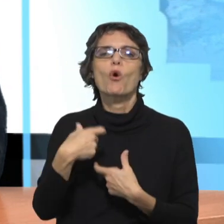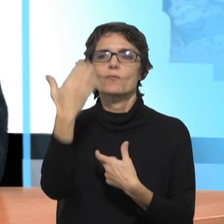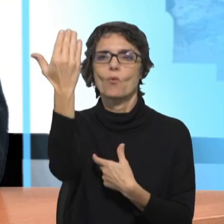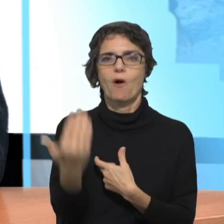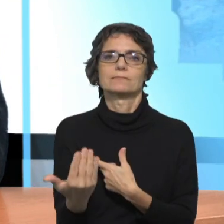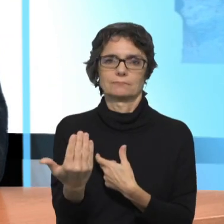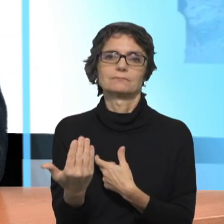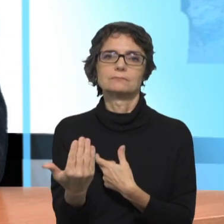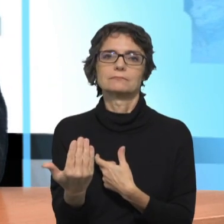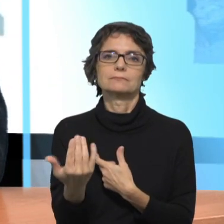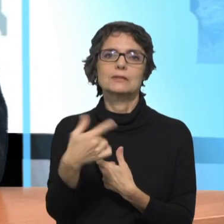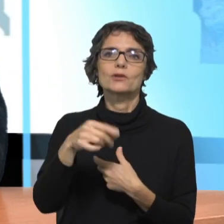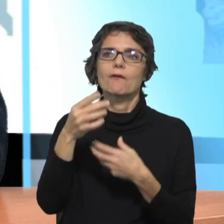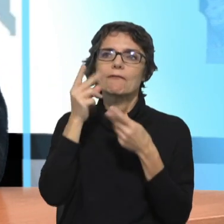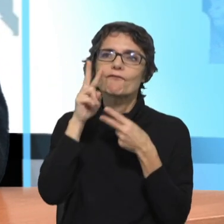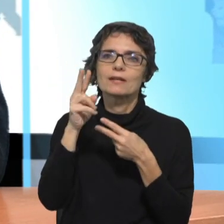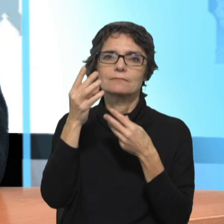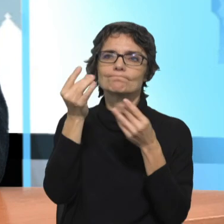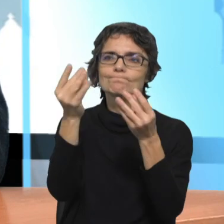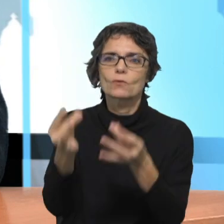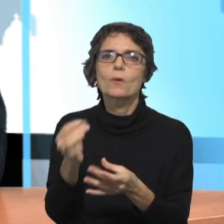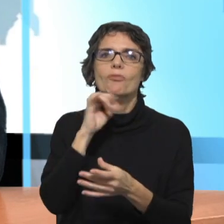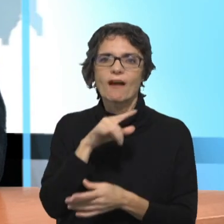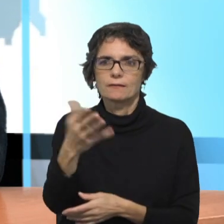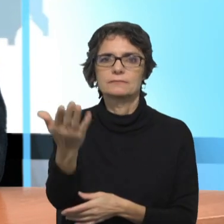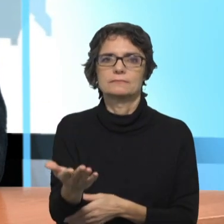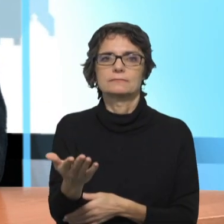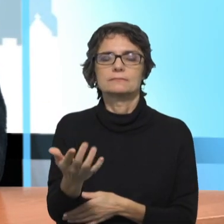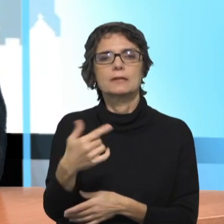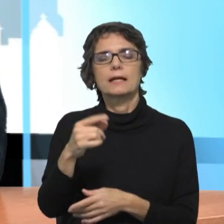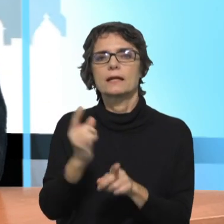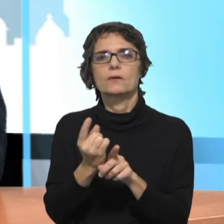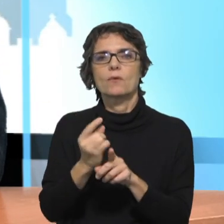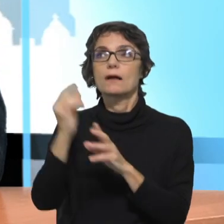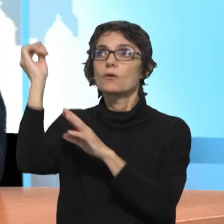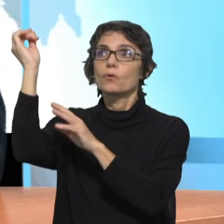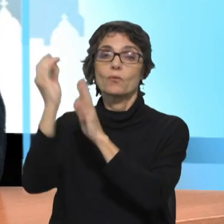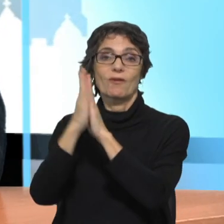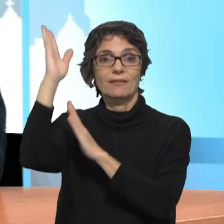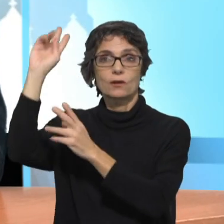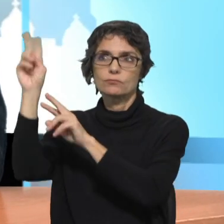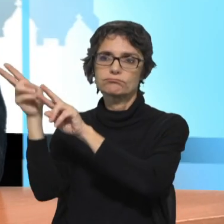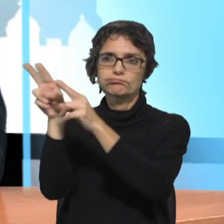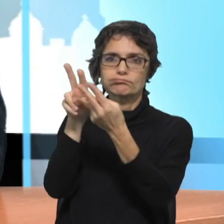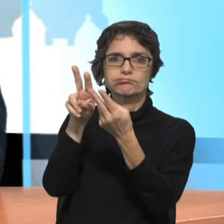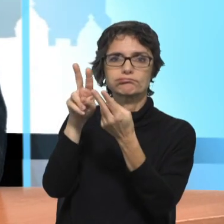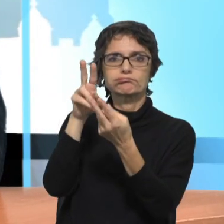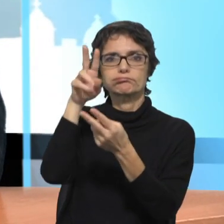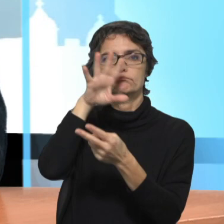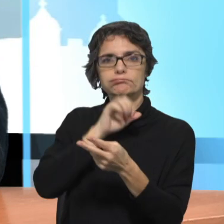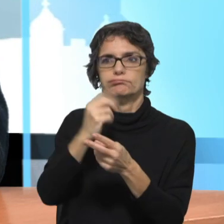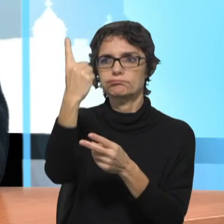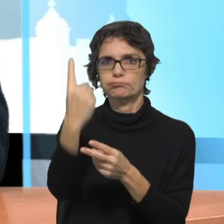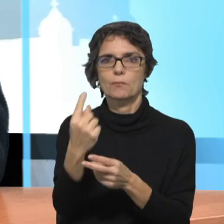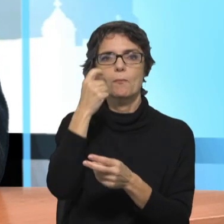visto, e é, no fundo, a entrada de Deus na história humana, que foi, como diz São Paulo, preparada no Antigo